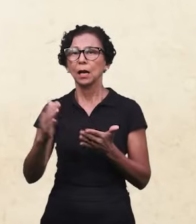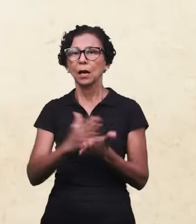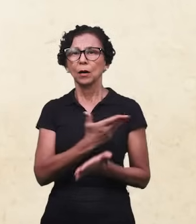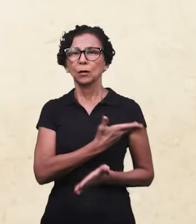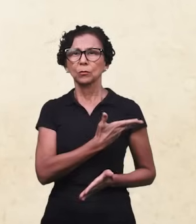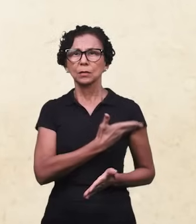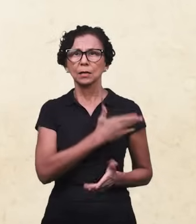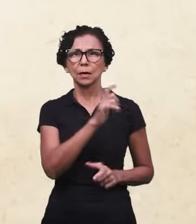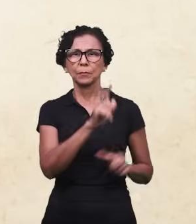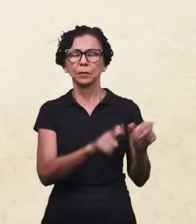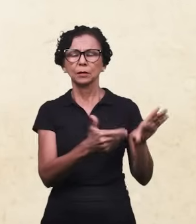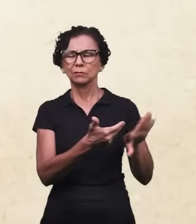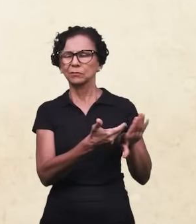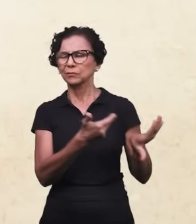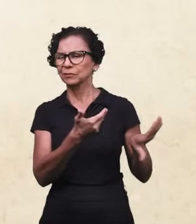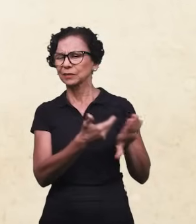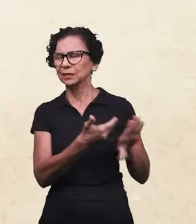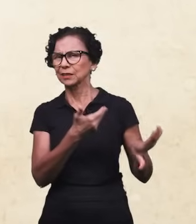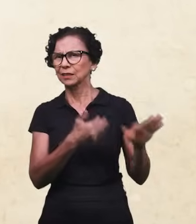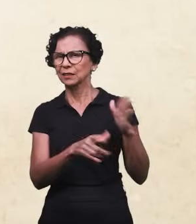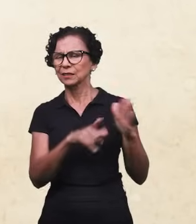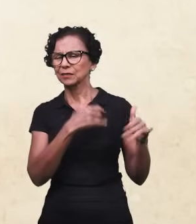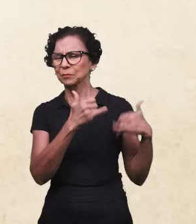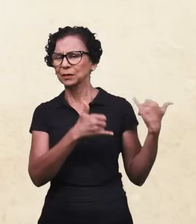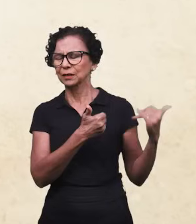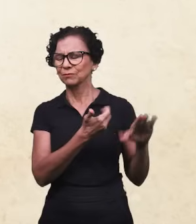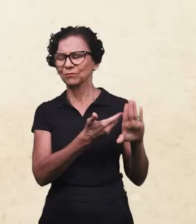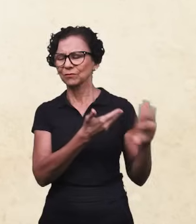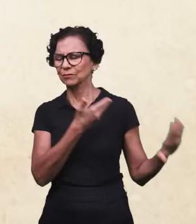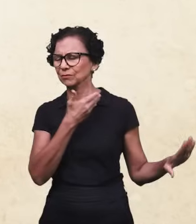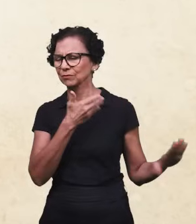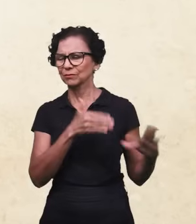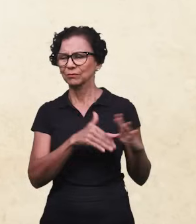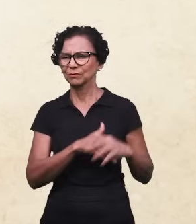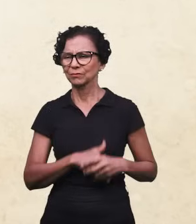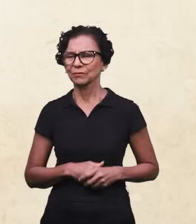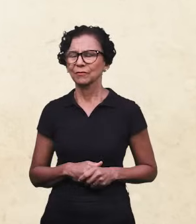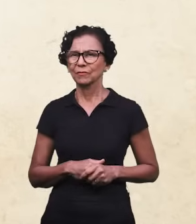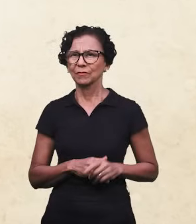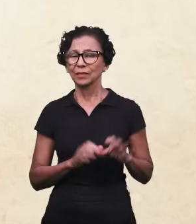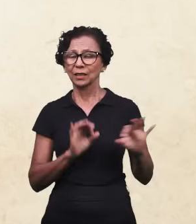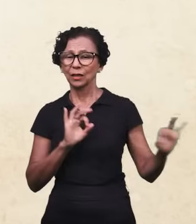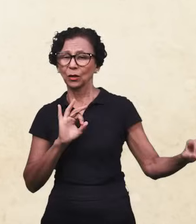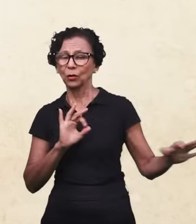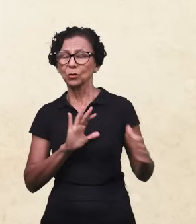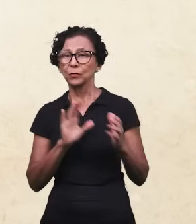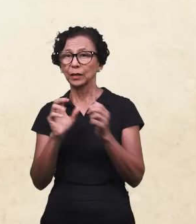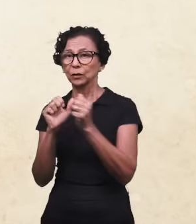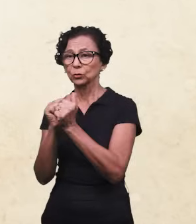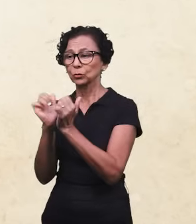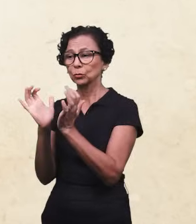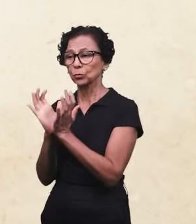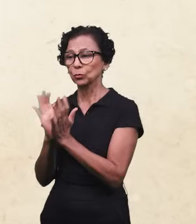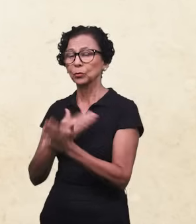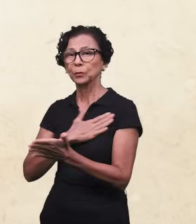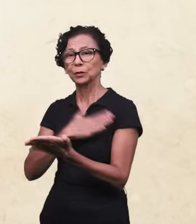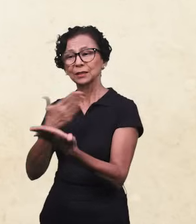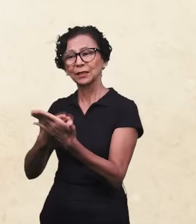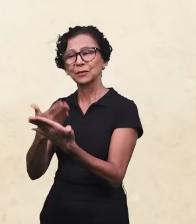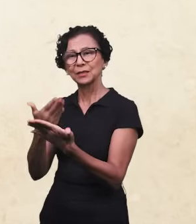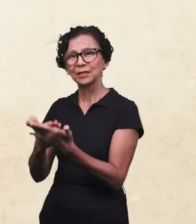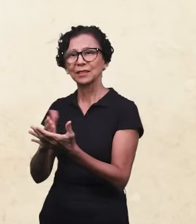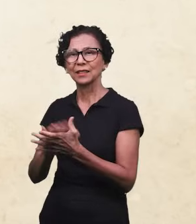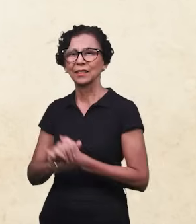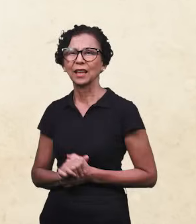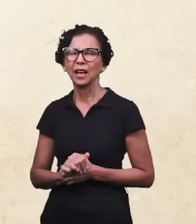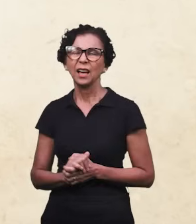de alguns colegas que me estimulavam, né, a brincar normalmente. Fiquei junto de outras pessoas que gostavam de estudar. E me encontrava com esses colegas na hora